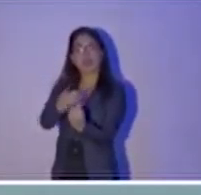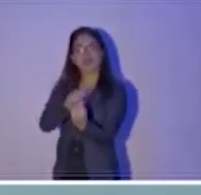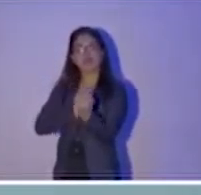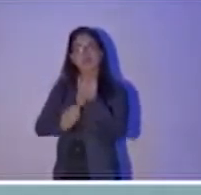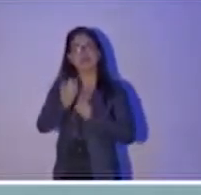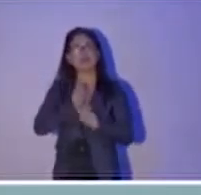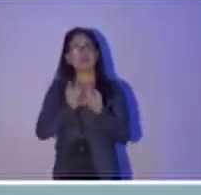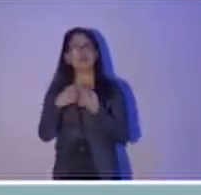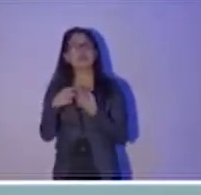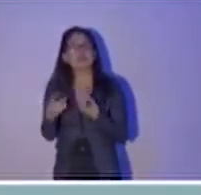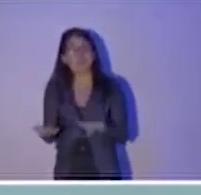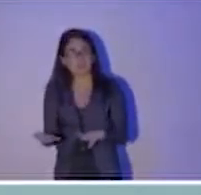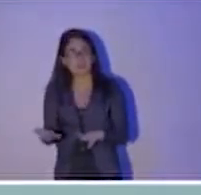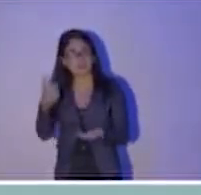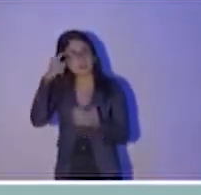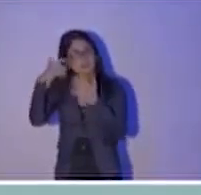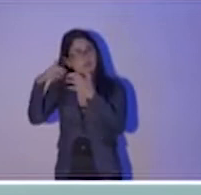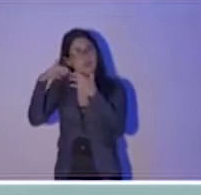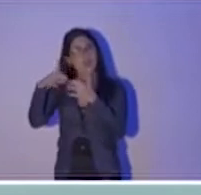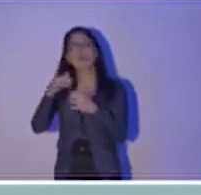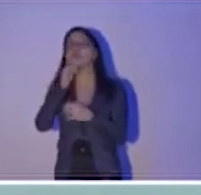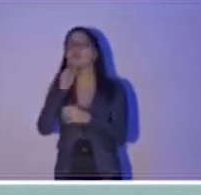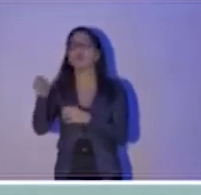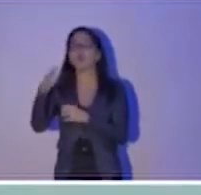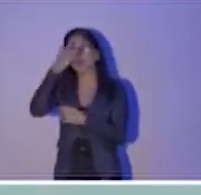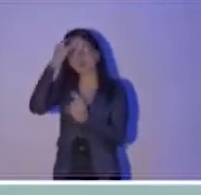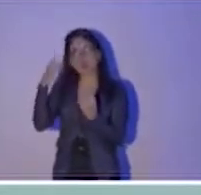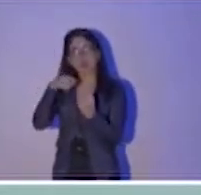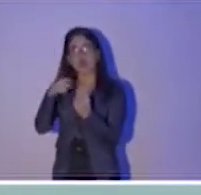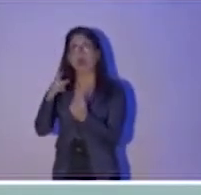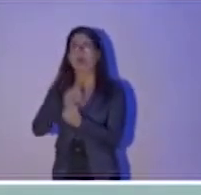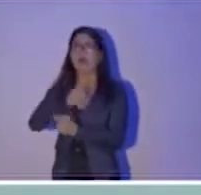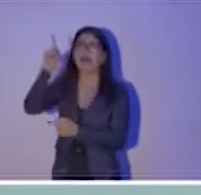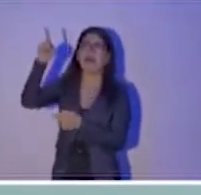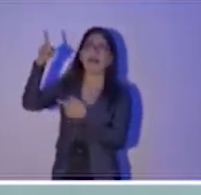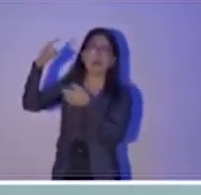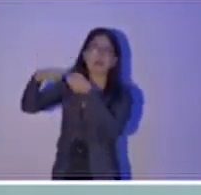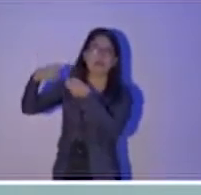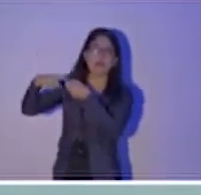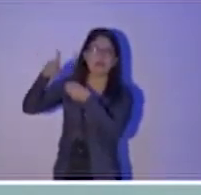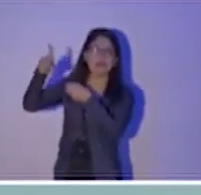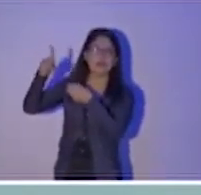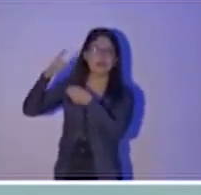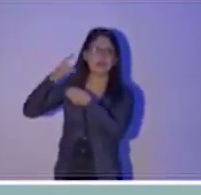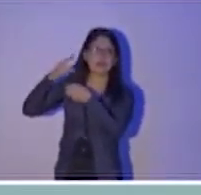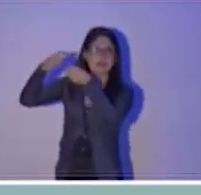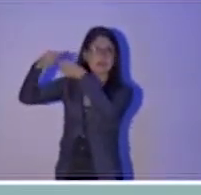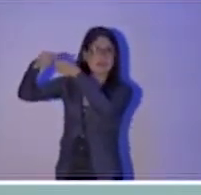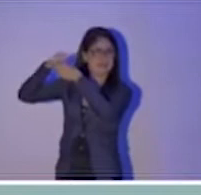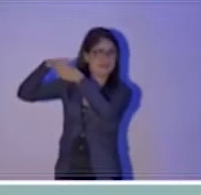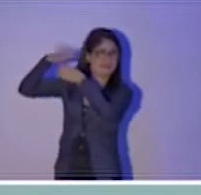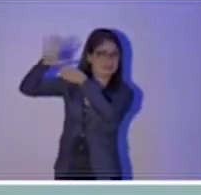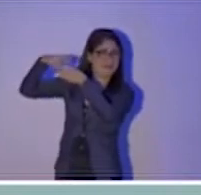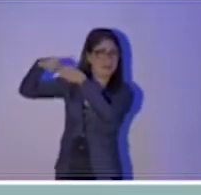Por que que, de repente, um redator do currículo, que é lá do município, do interior do estado, está dizendo